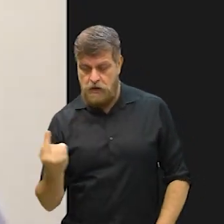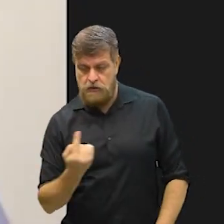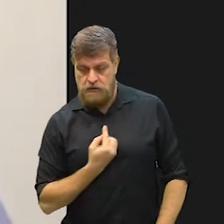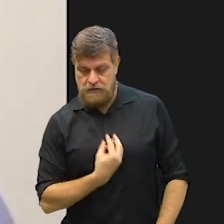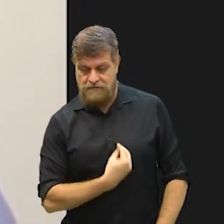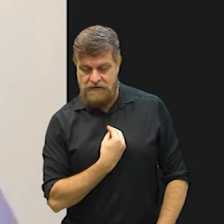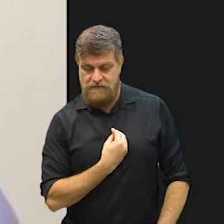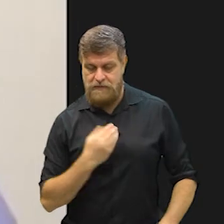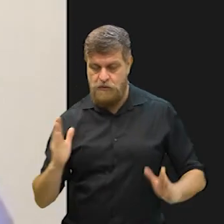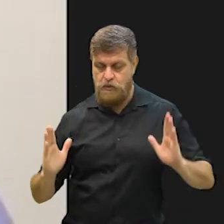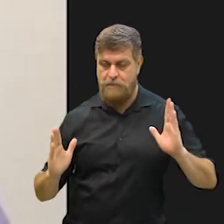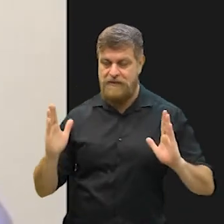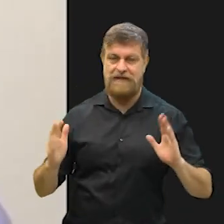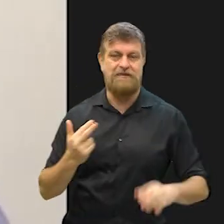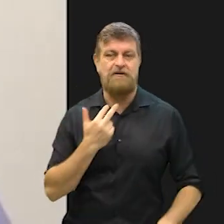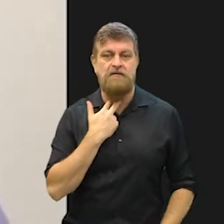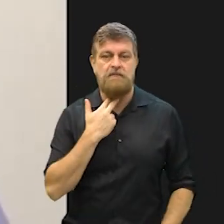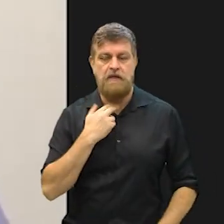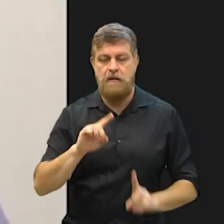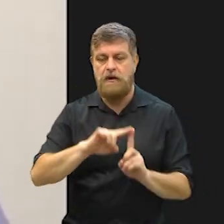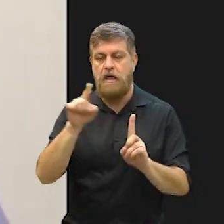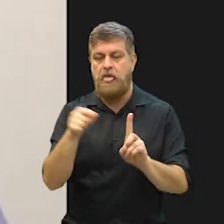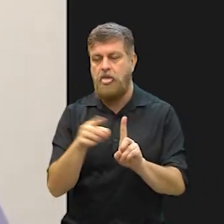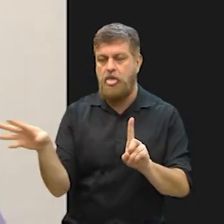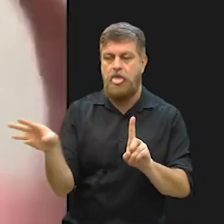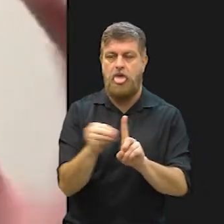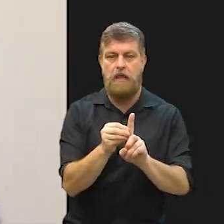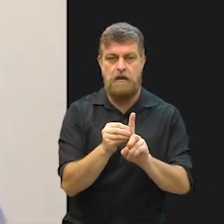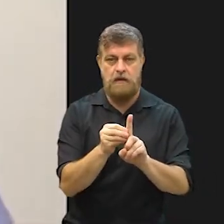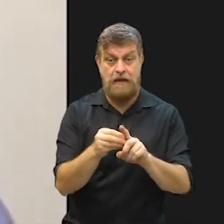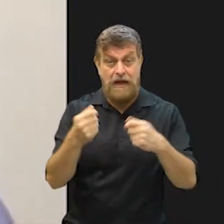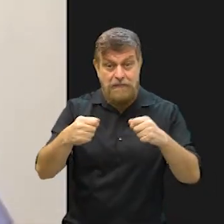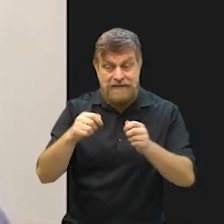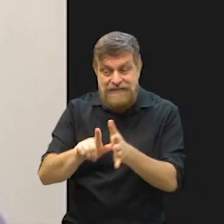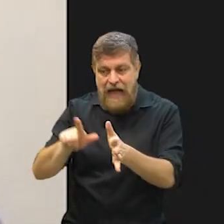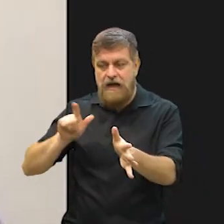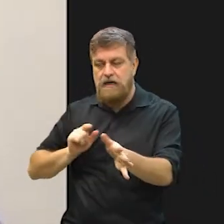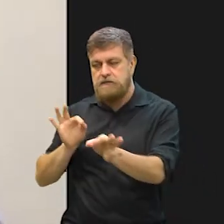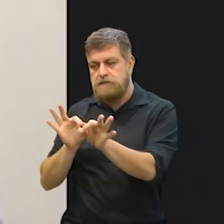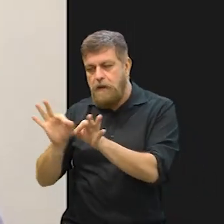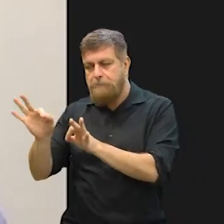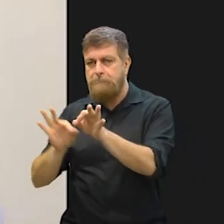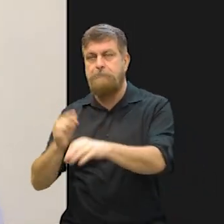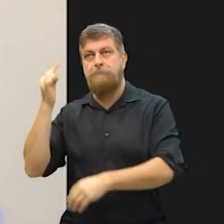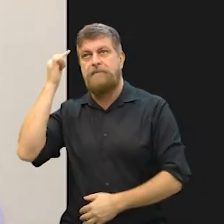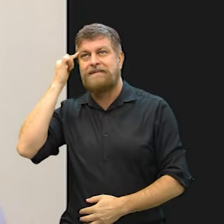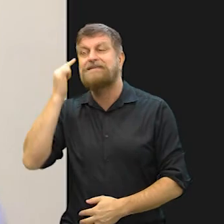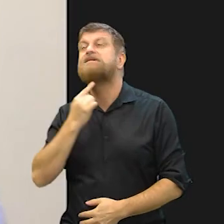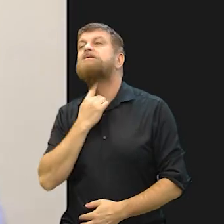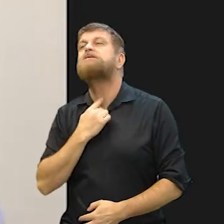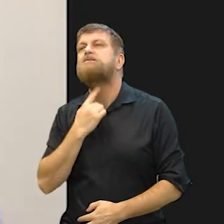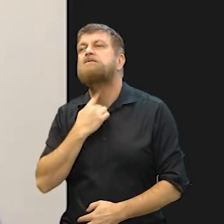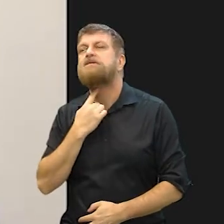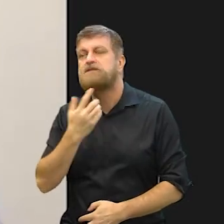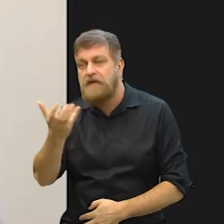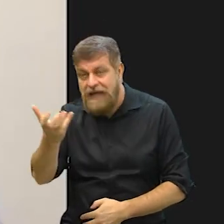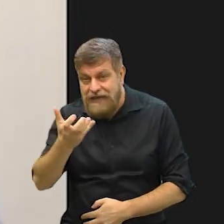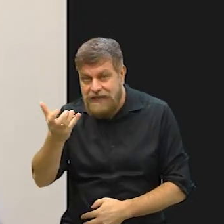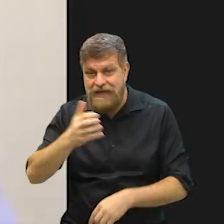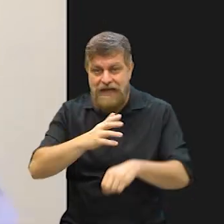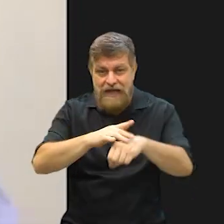numa era que não dá mais para ficar engravidando sem querer. Tá? Tem que procurar se programar